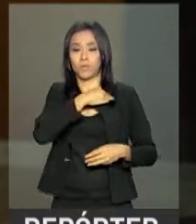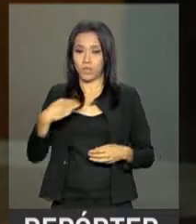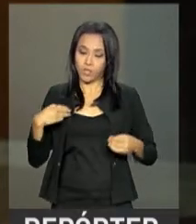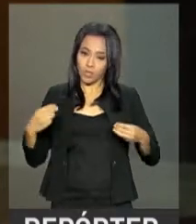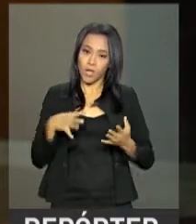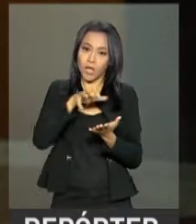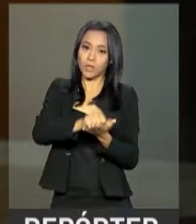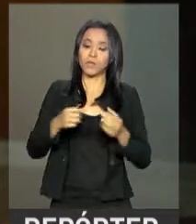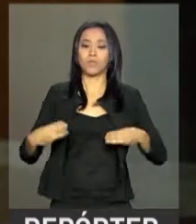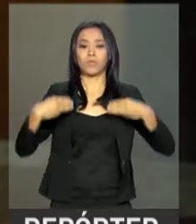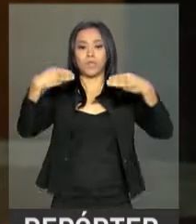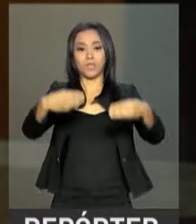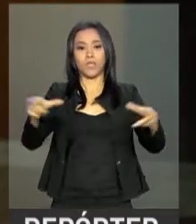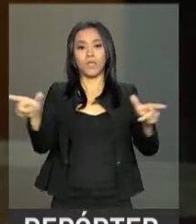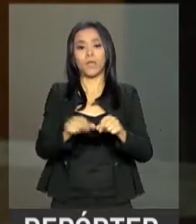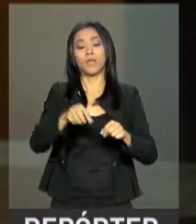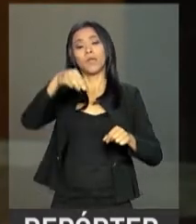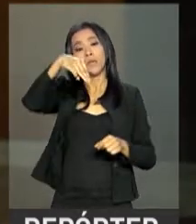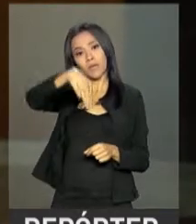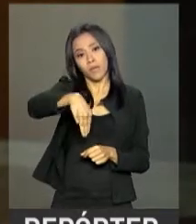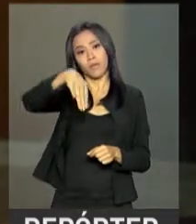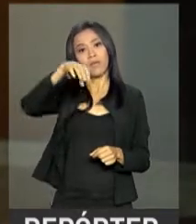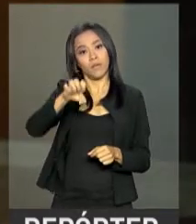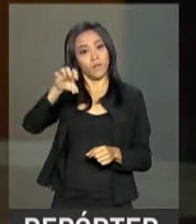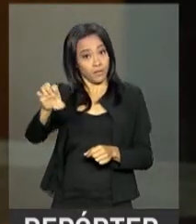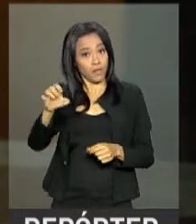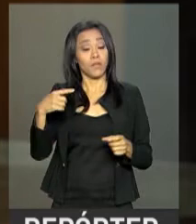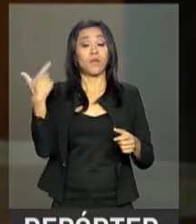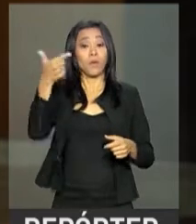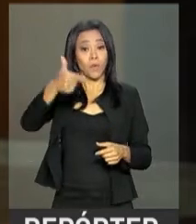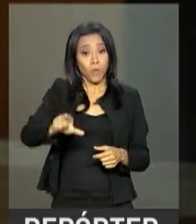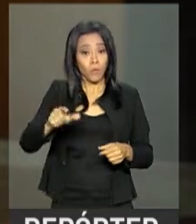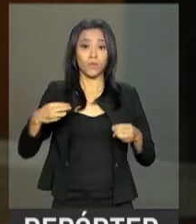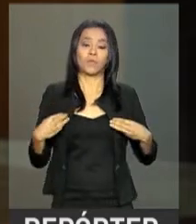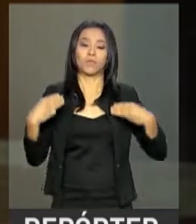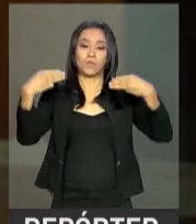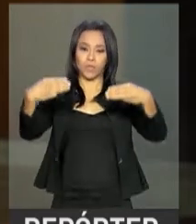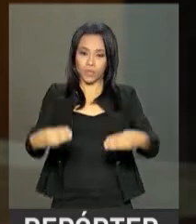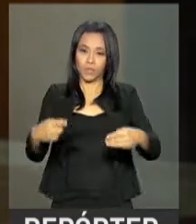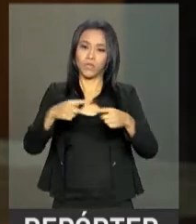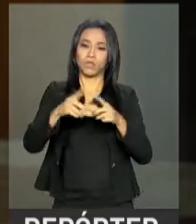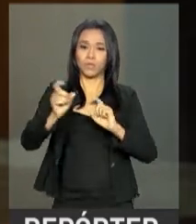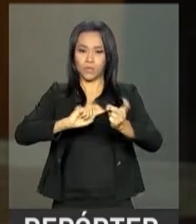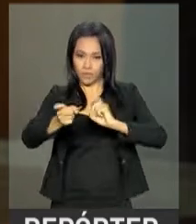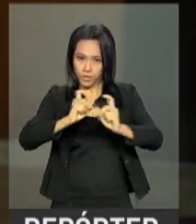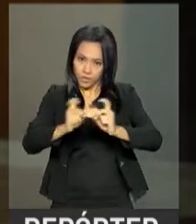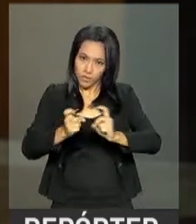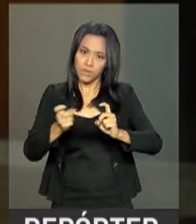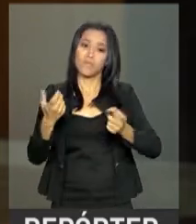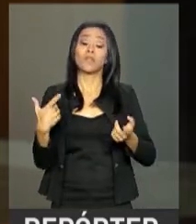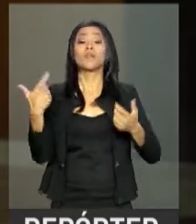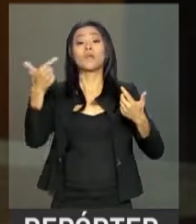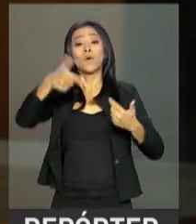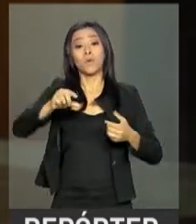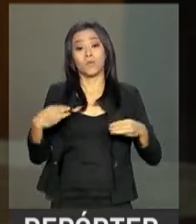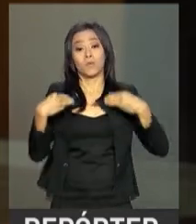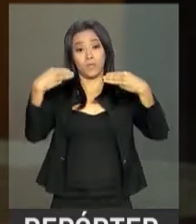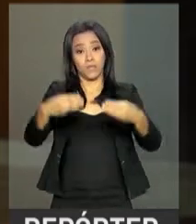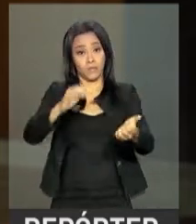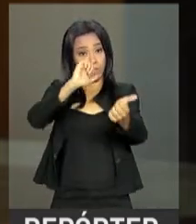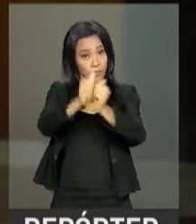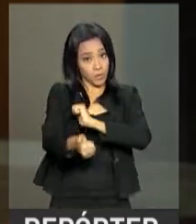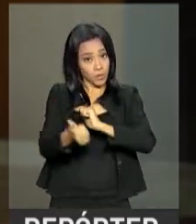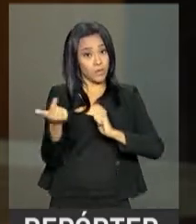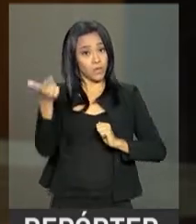minas e energia esteve com na algo o planejamento leandro cruz frost da silva o sport inícios